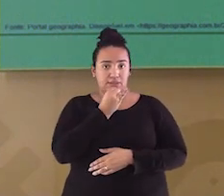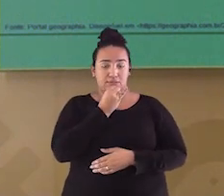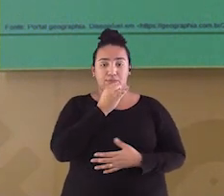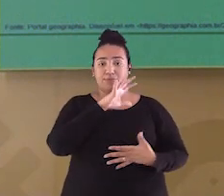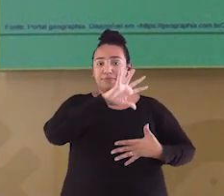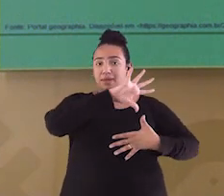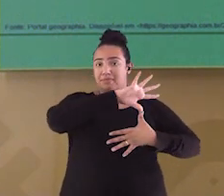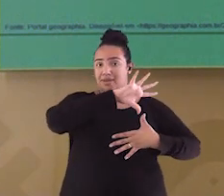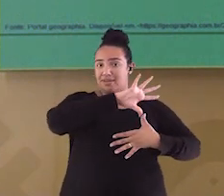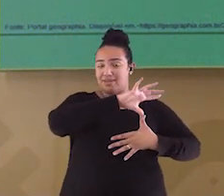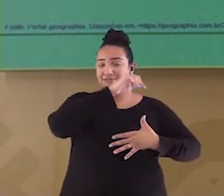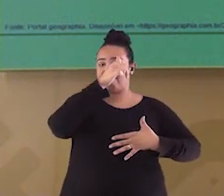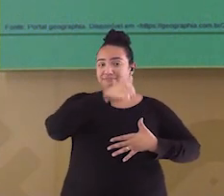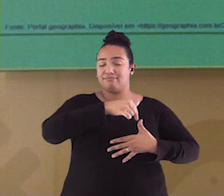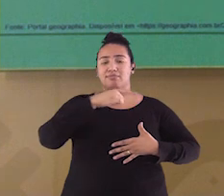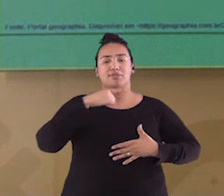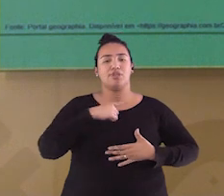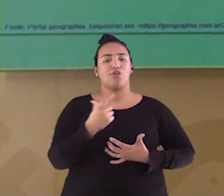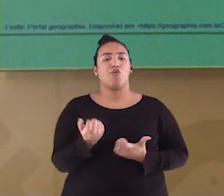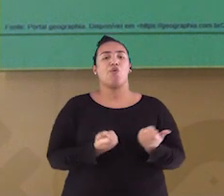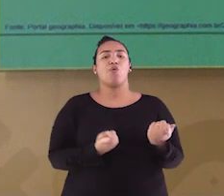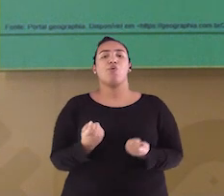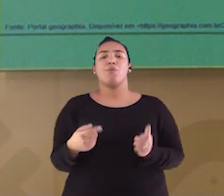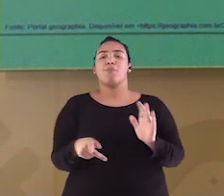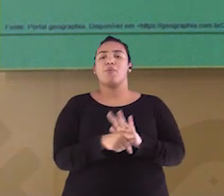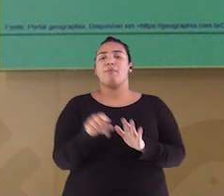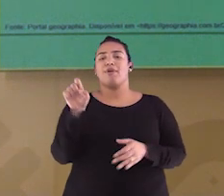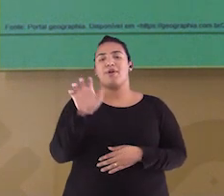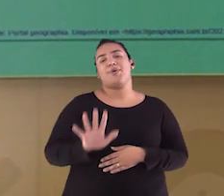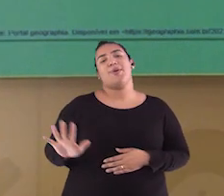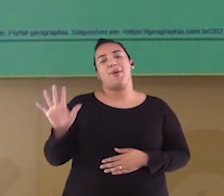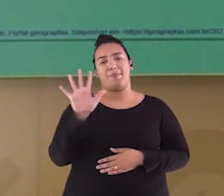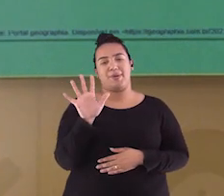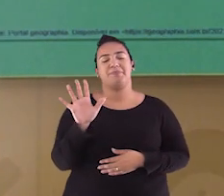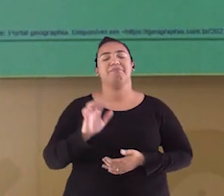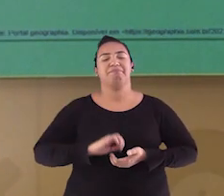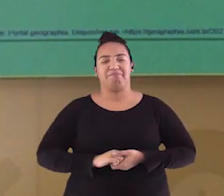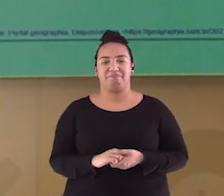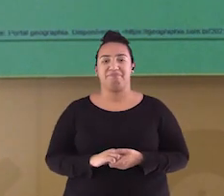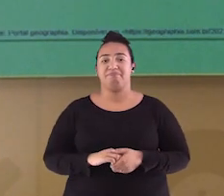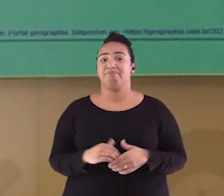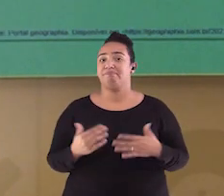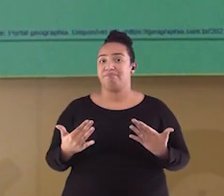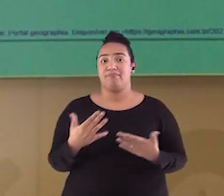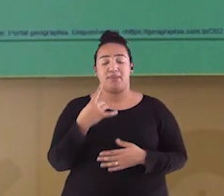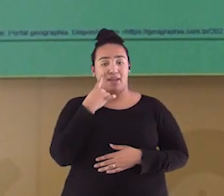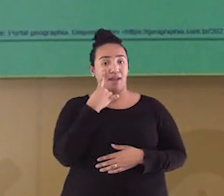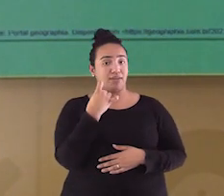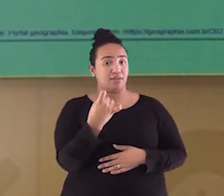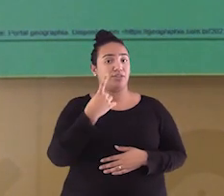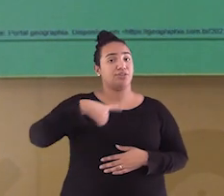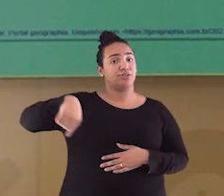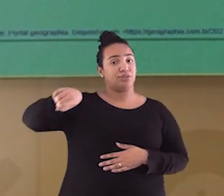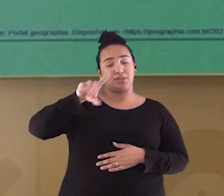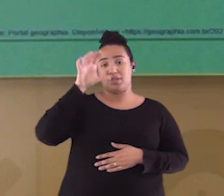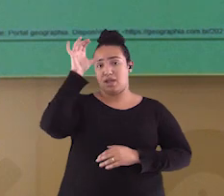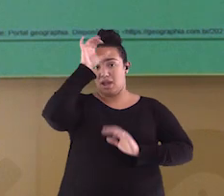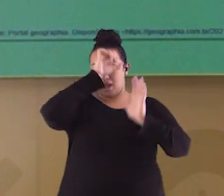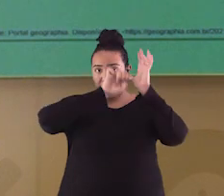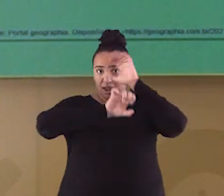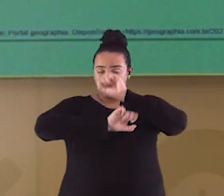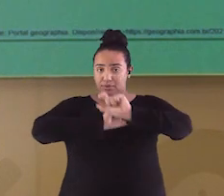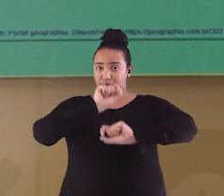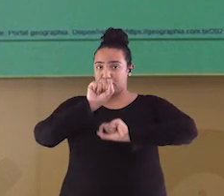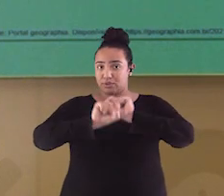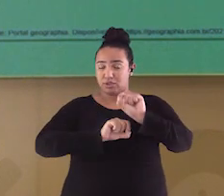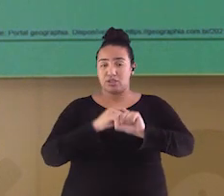americano, devido ao domínio europeu nesse território. E é bem interessante compreendermos que foi através da